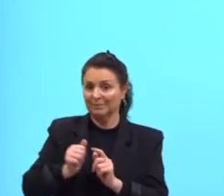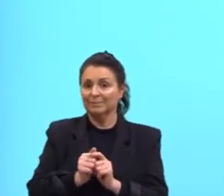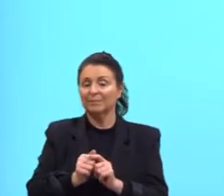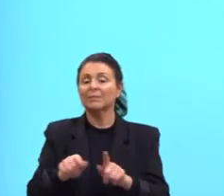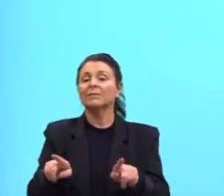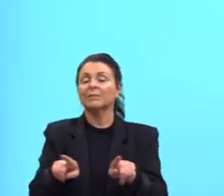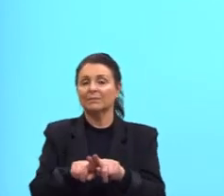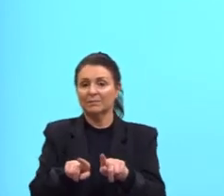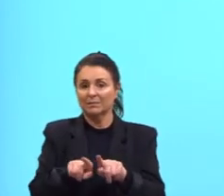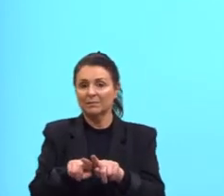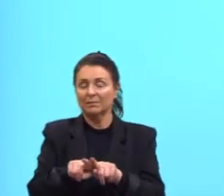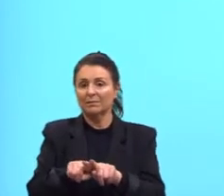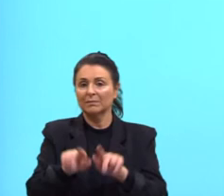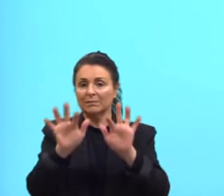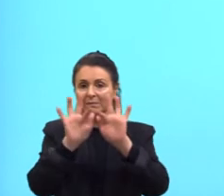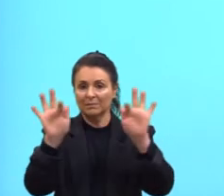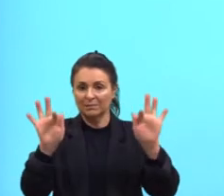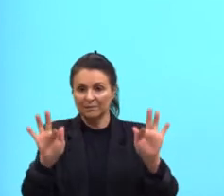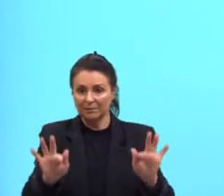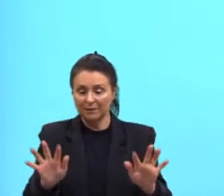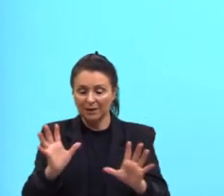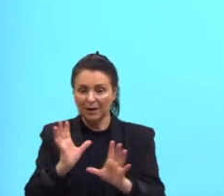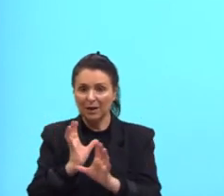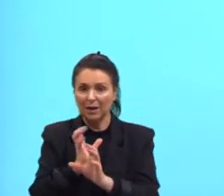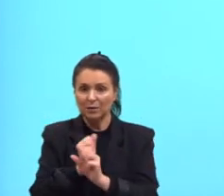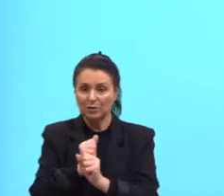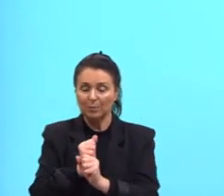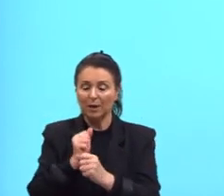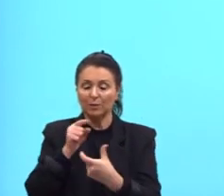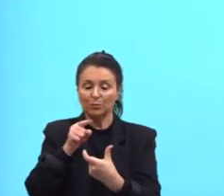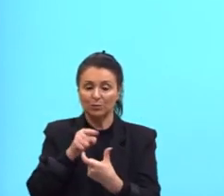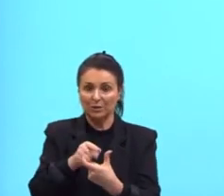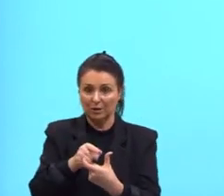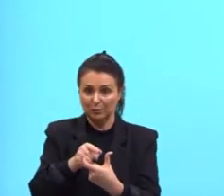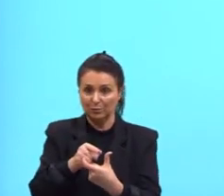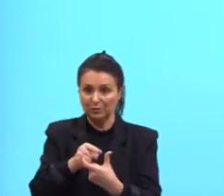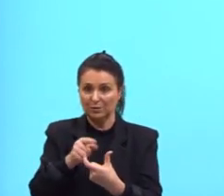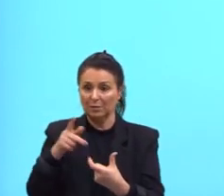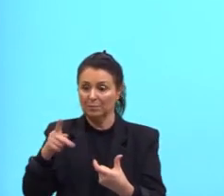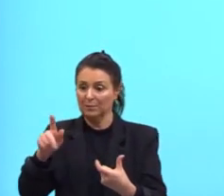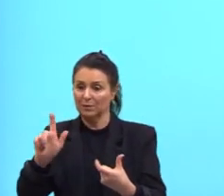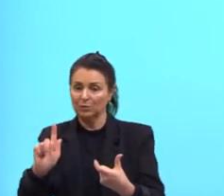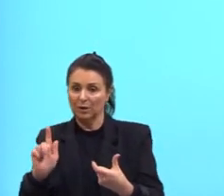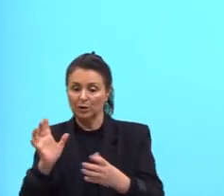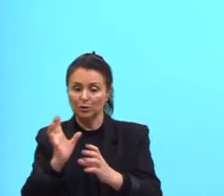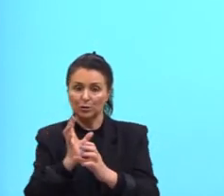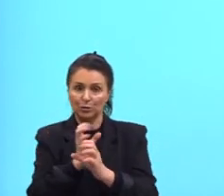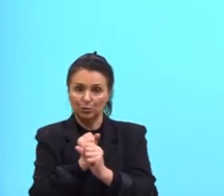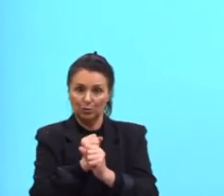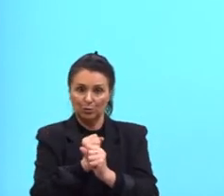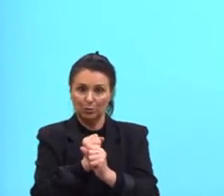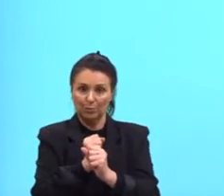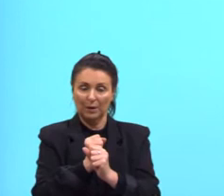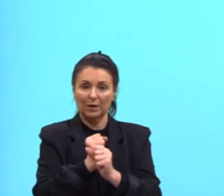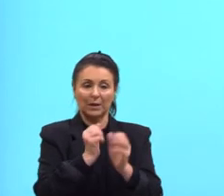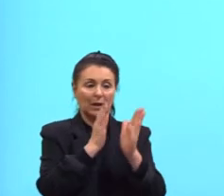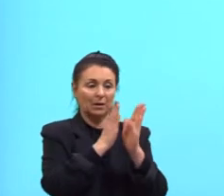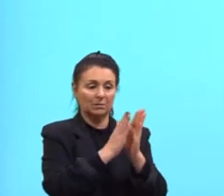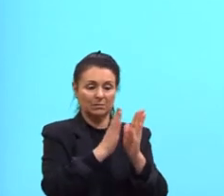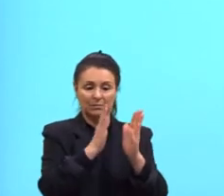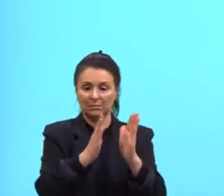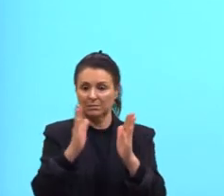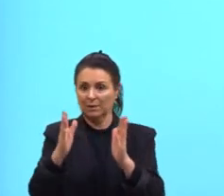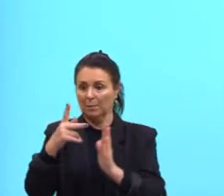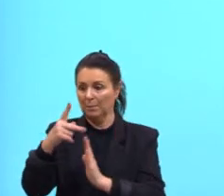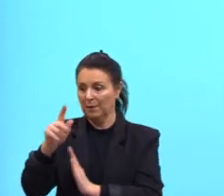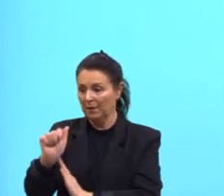ah e também ali a fórmula da soma dos termos de uma PG Lembrando que soma dos termos tanto